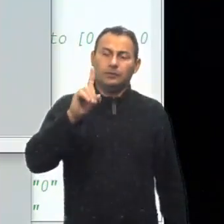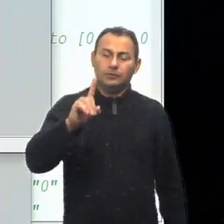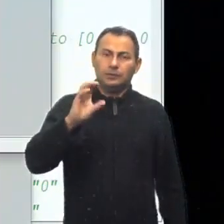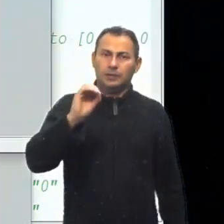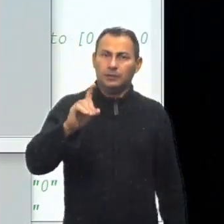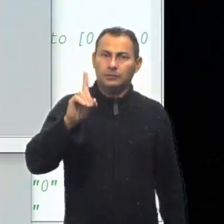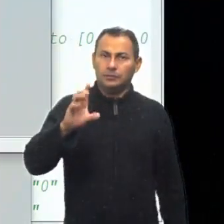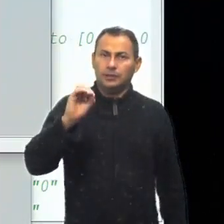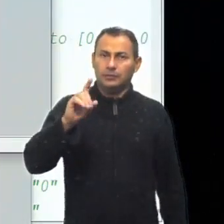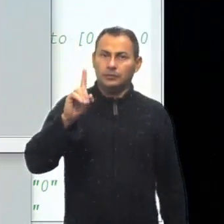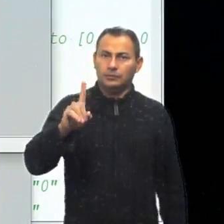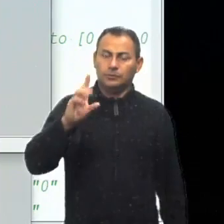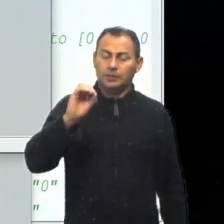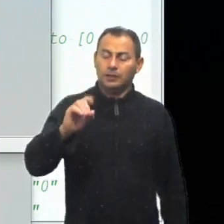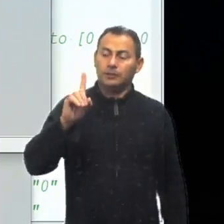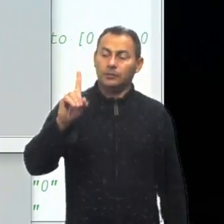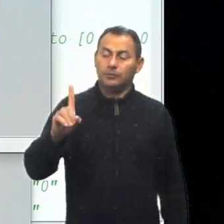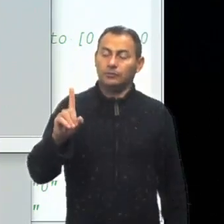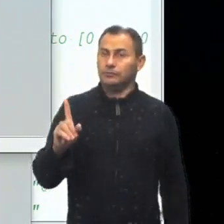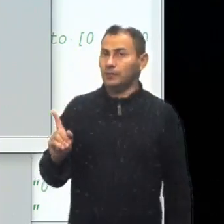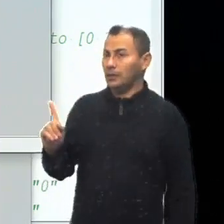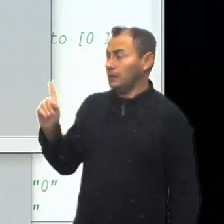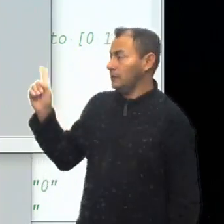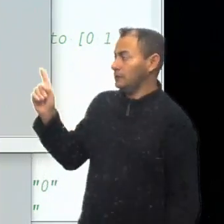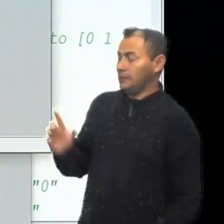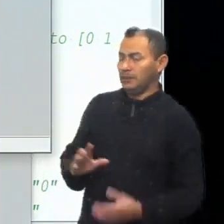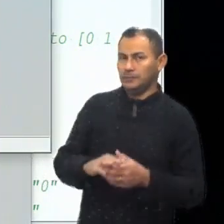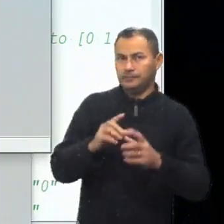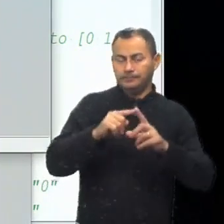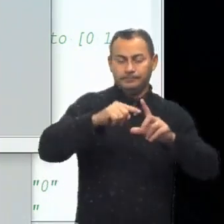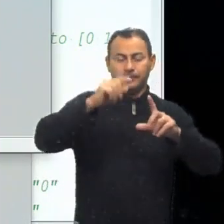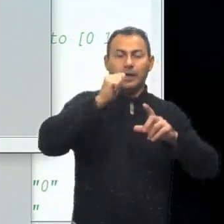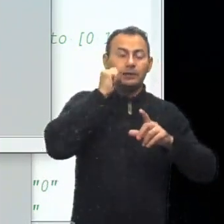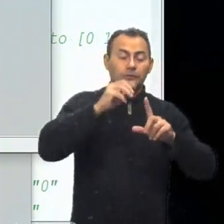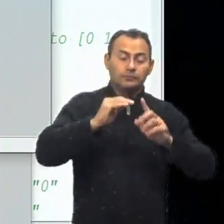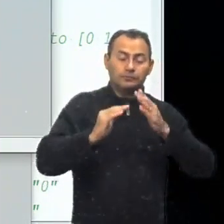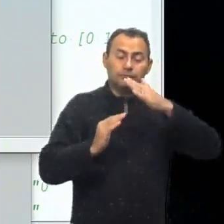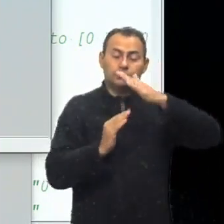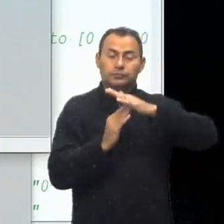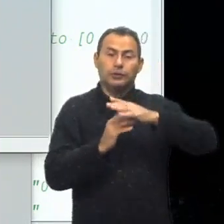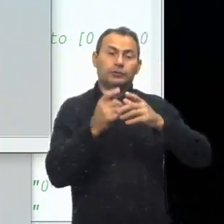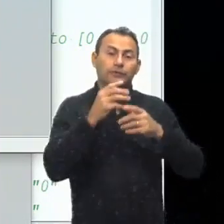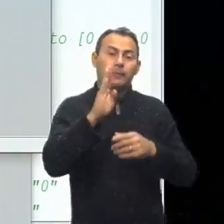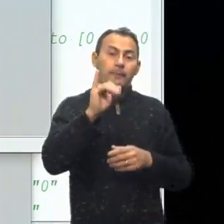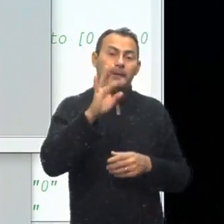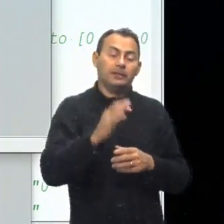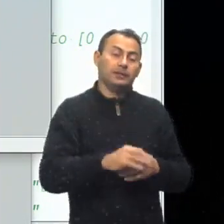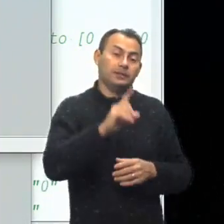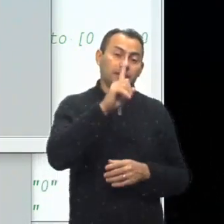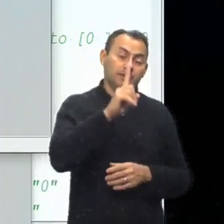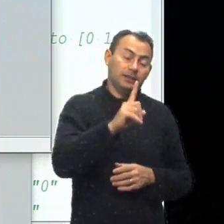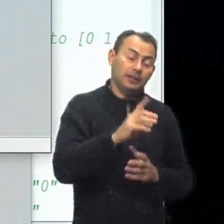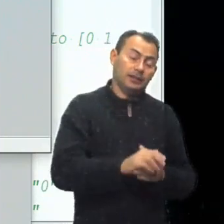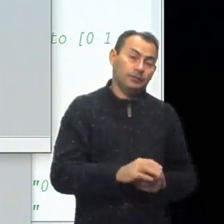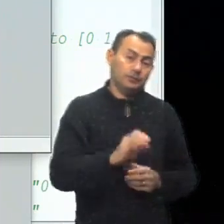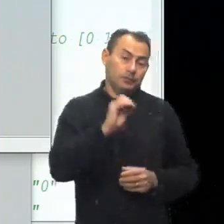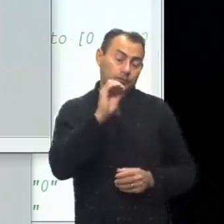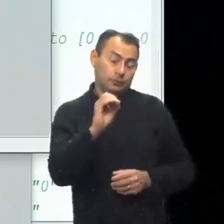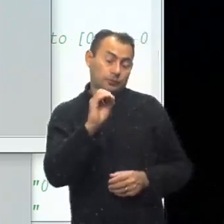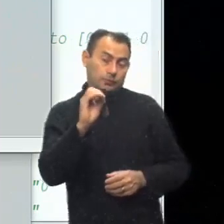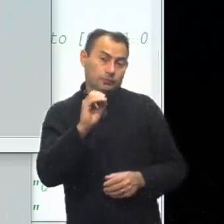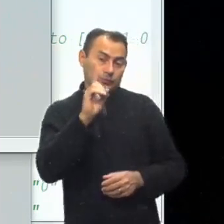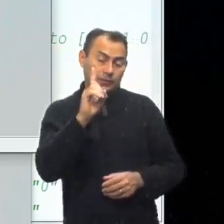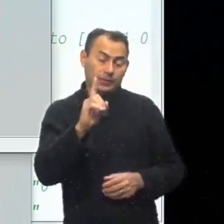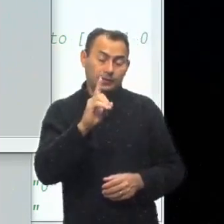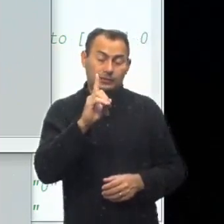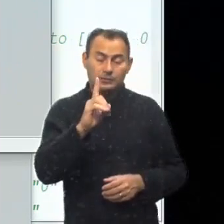1, 0, 1, 0 e 1. Então, essa é a nossa modulação por frequência. O que você consegue fazer, se quiser,